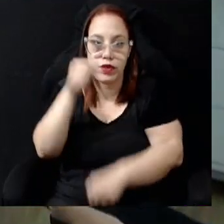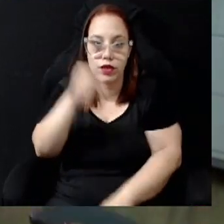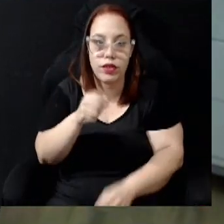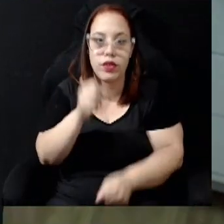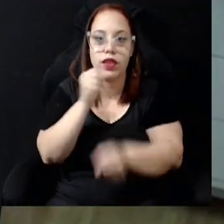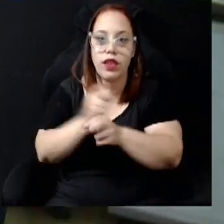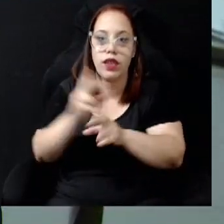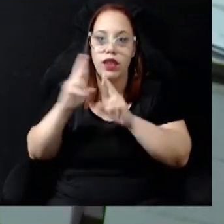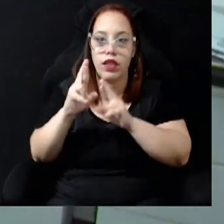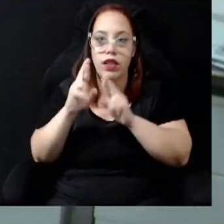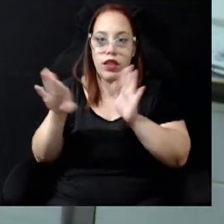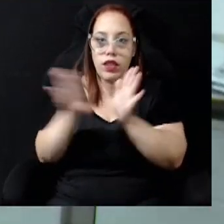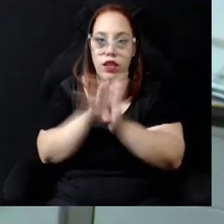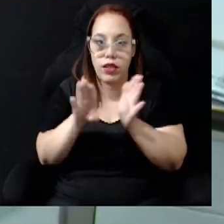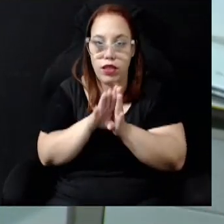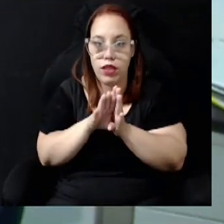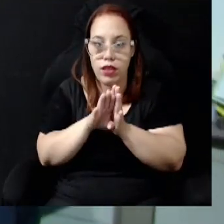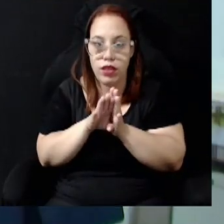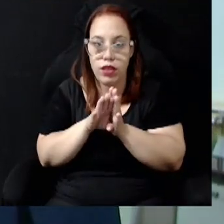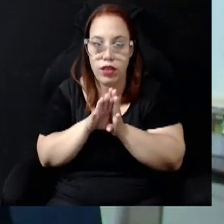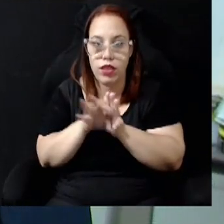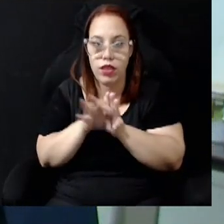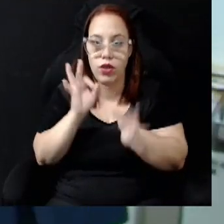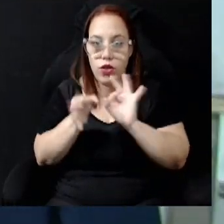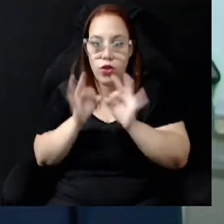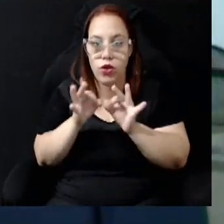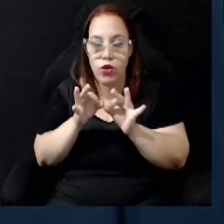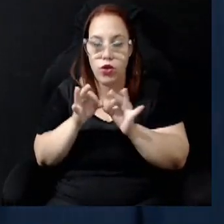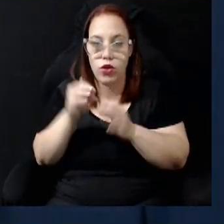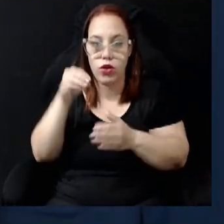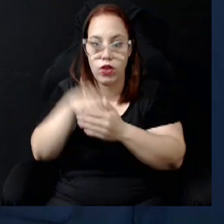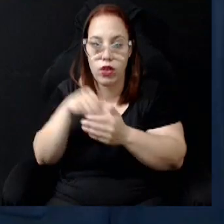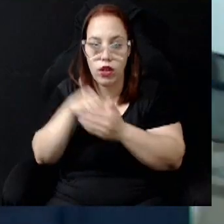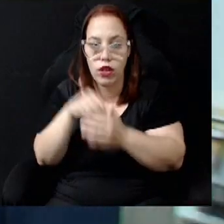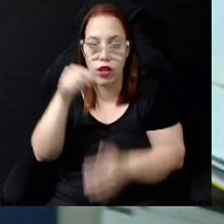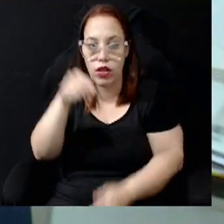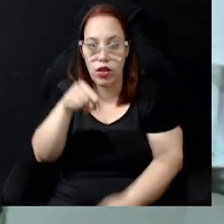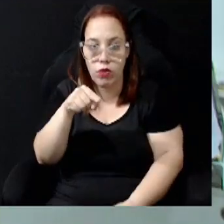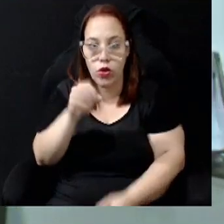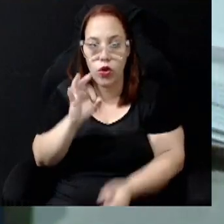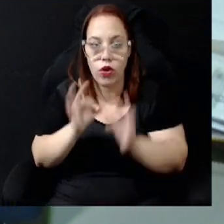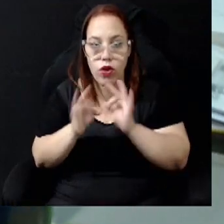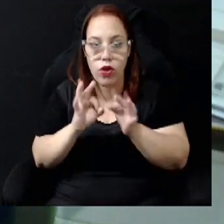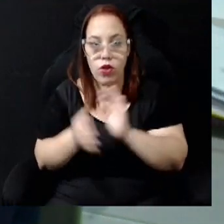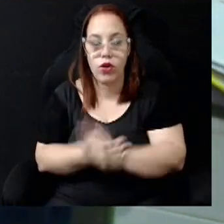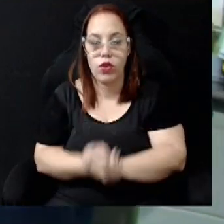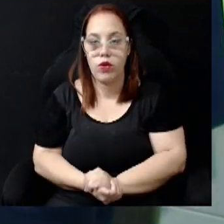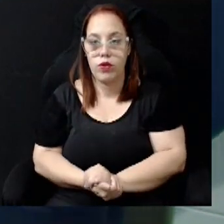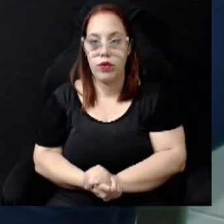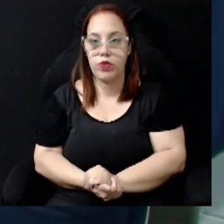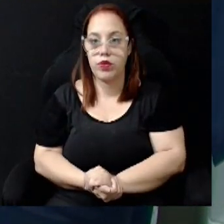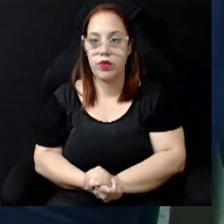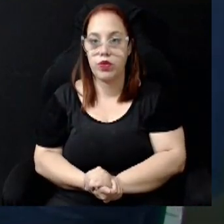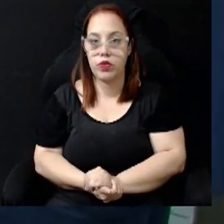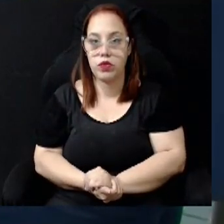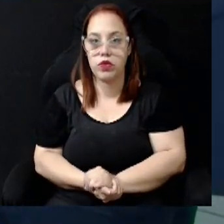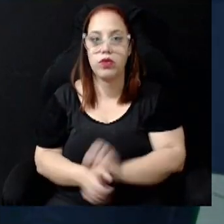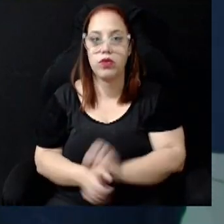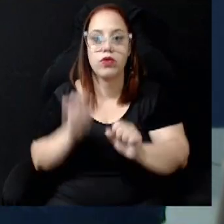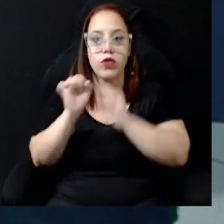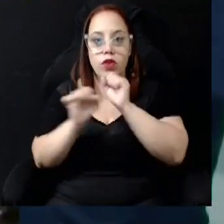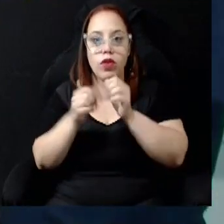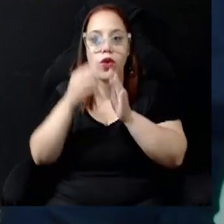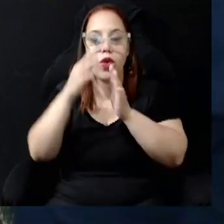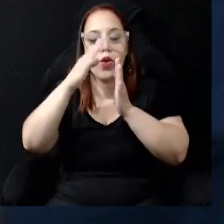chegada. Nós estamos com a juíza eleitoral também aqui, olha, justamente que ela está averiguando, conferindo, junto